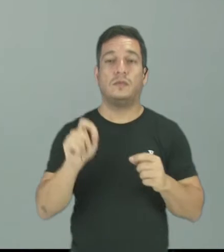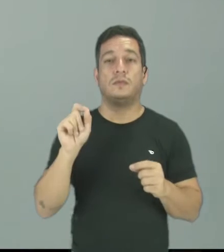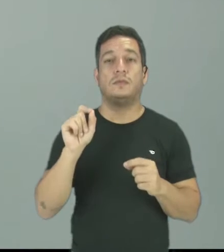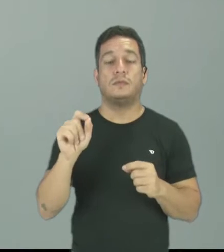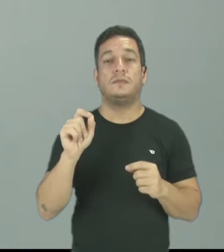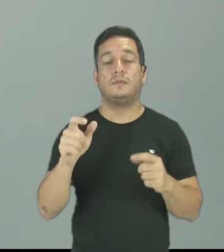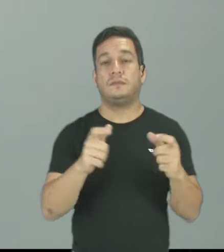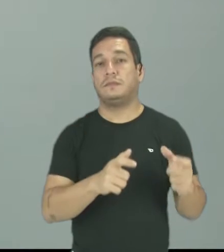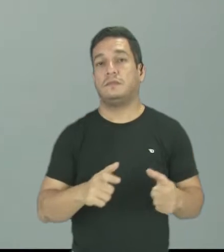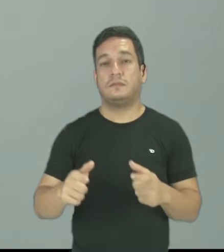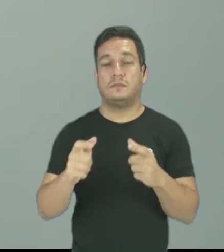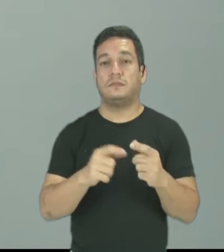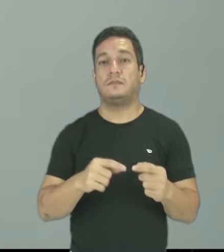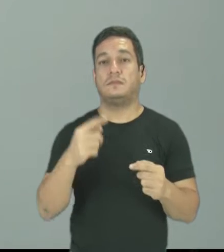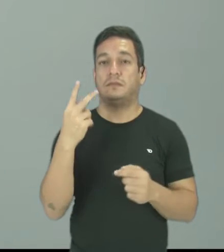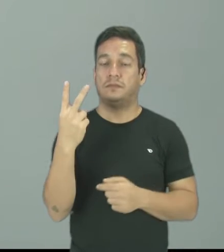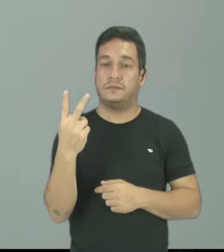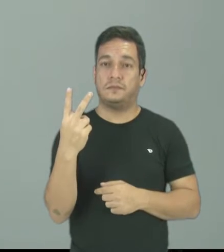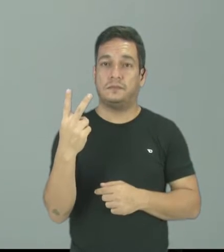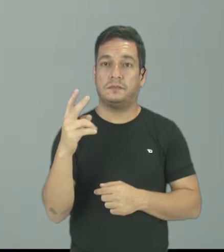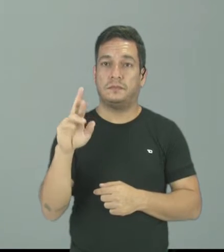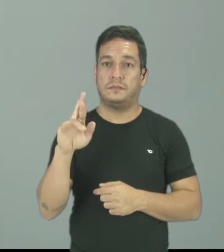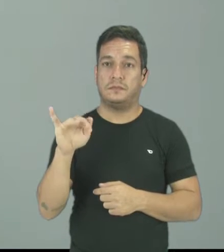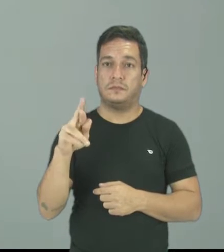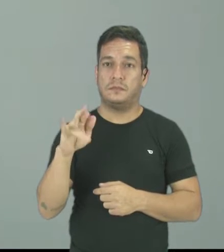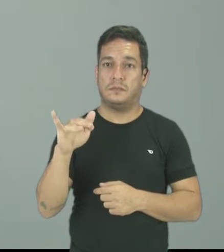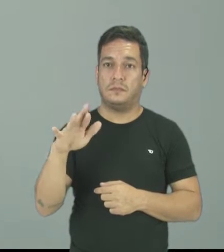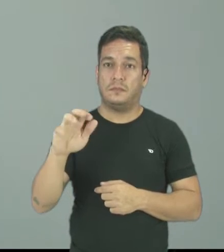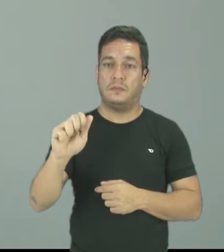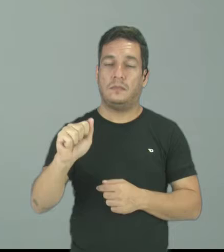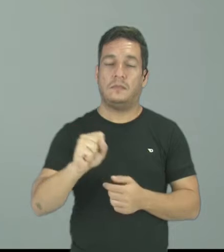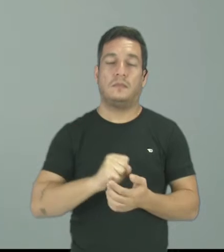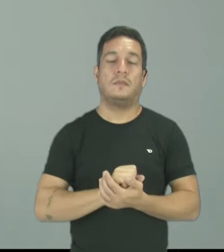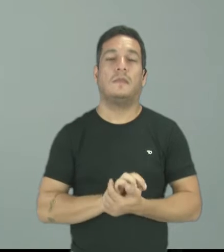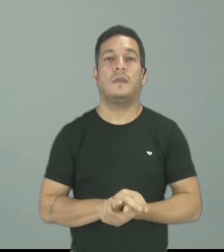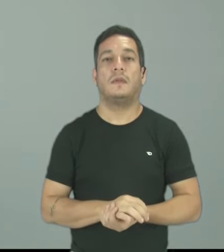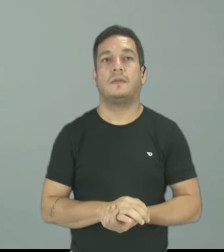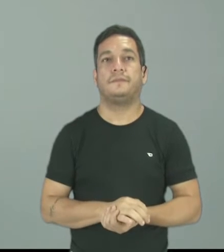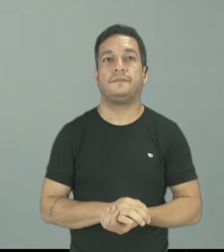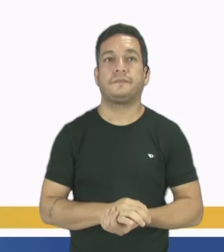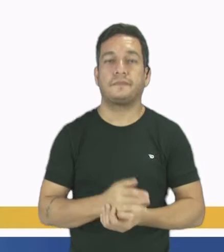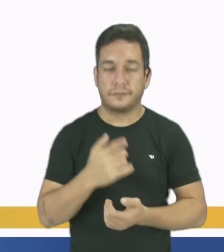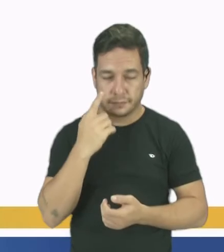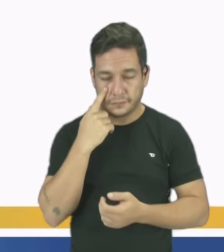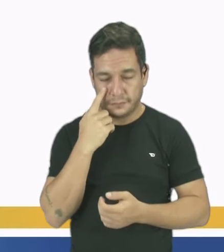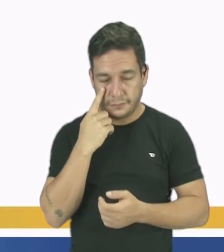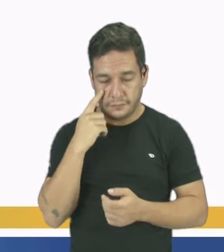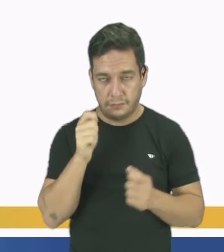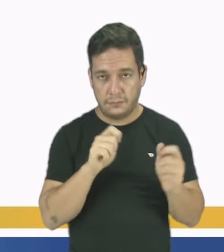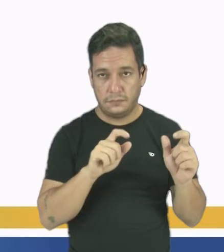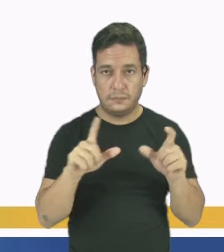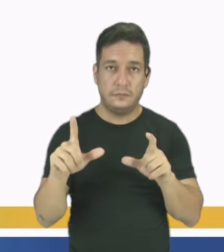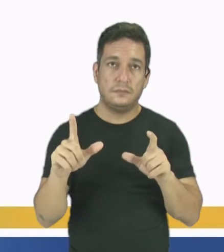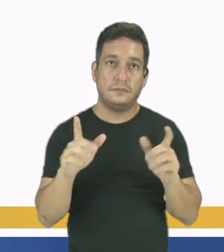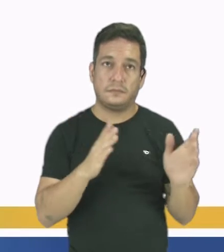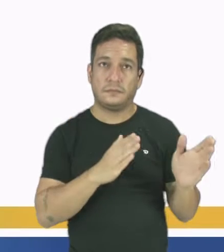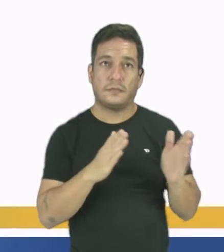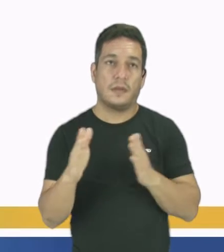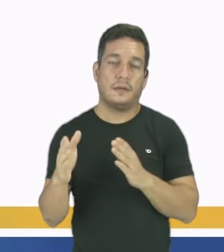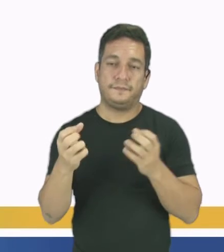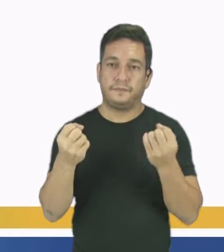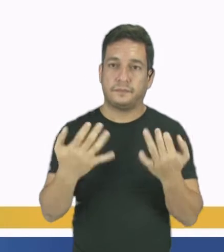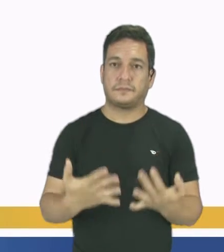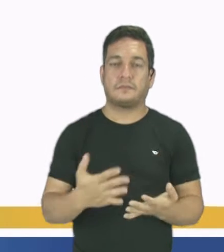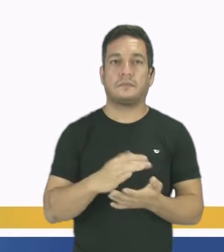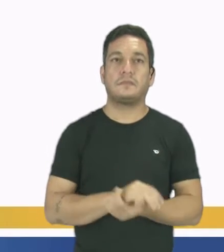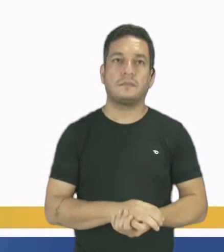as posições relativas entre duas circunferências no plano. Então acompanhe comigo aí a